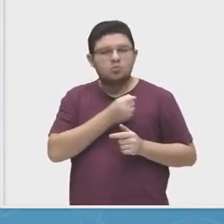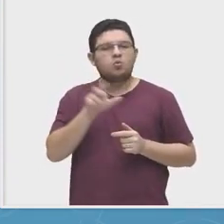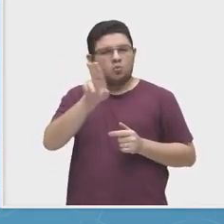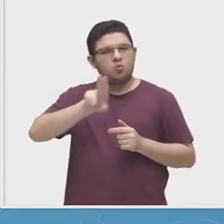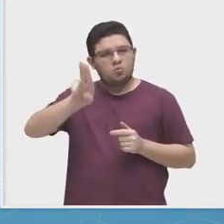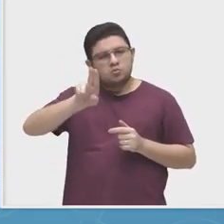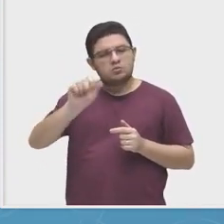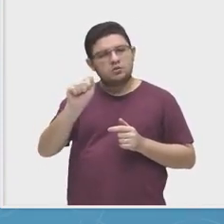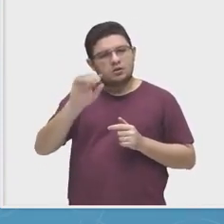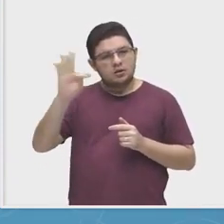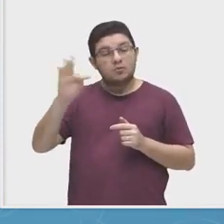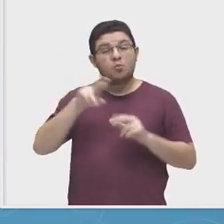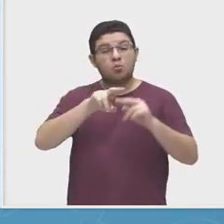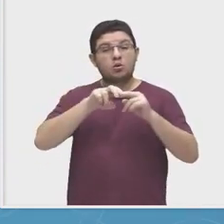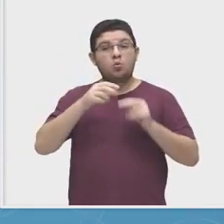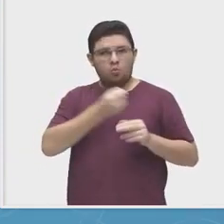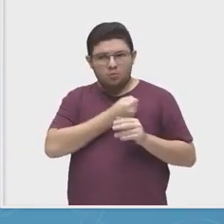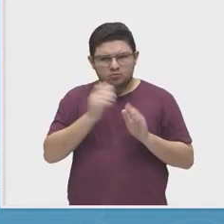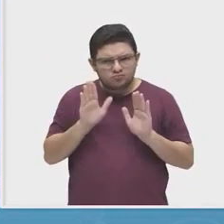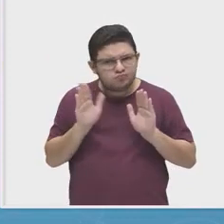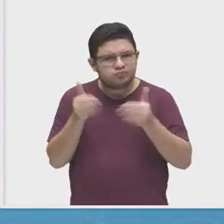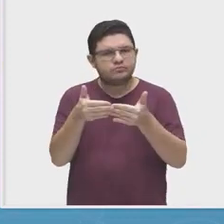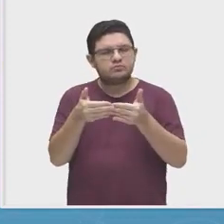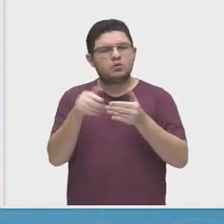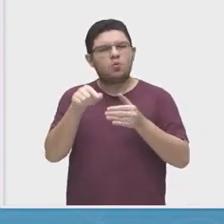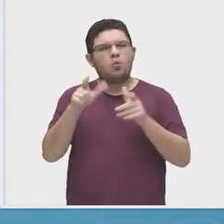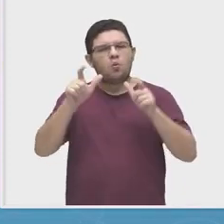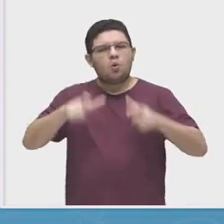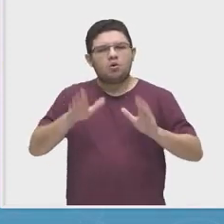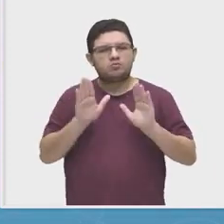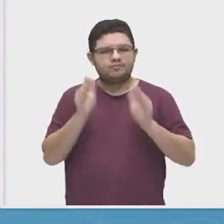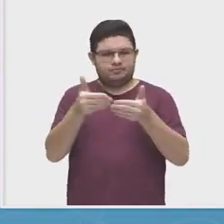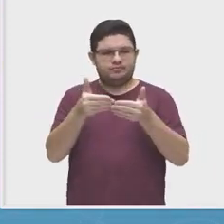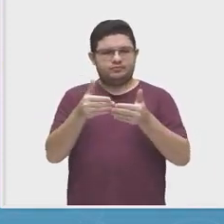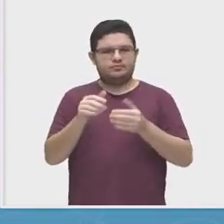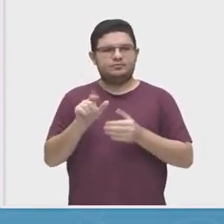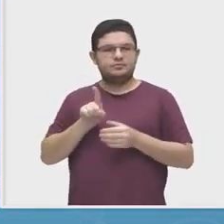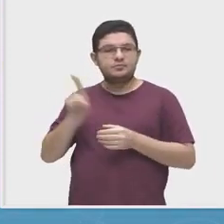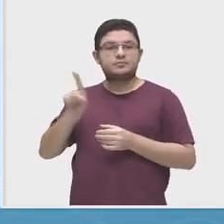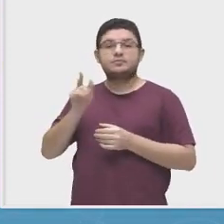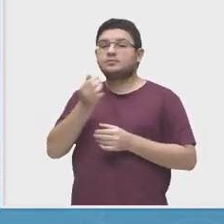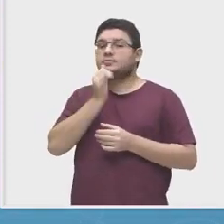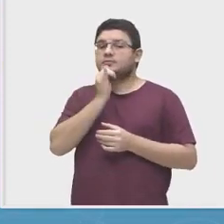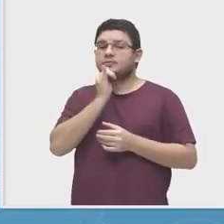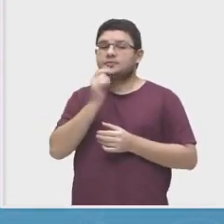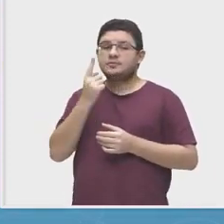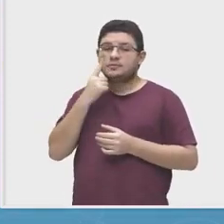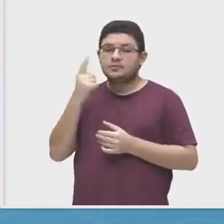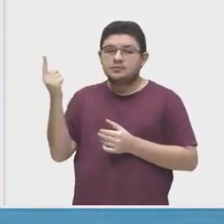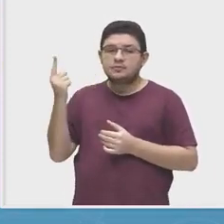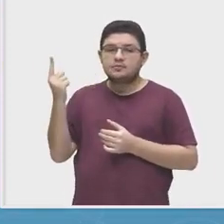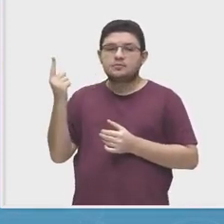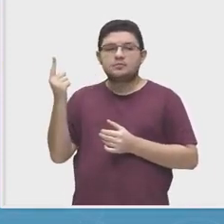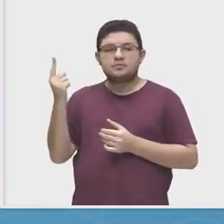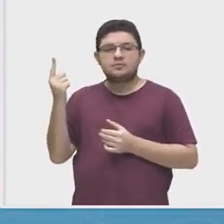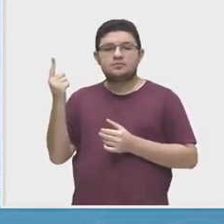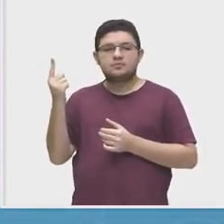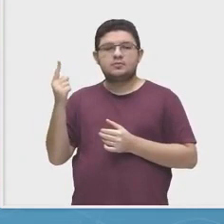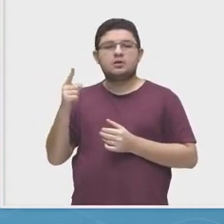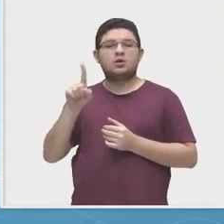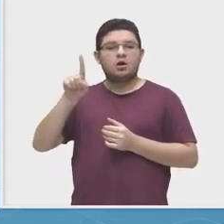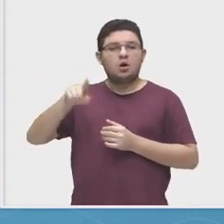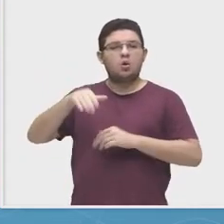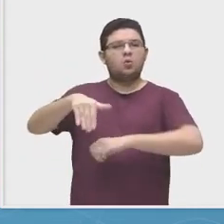bem específico. Então, we work at 250, né, 250 Valdomiro Lustosa Street. Repare que é uma